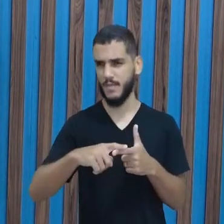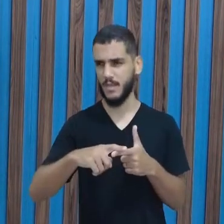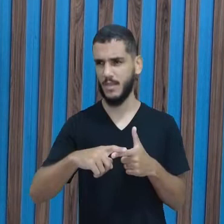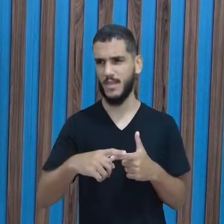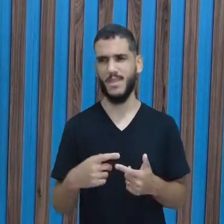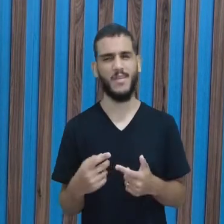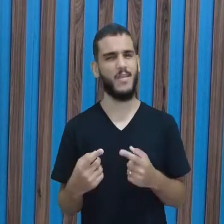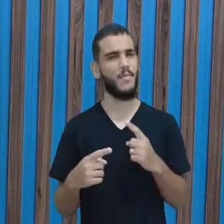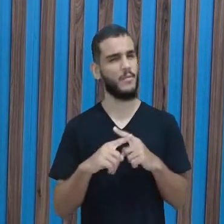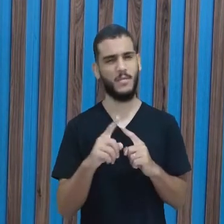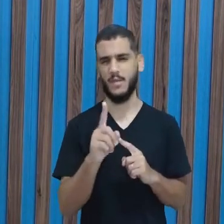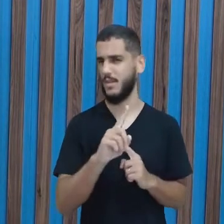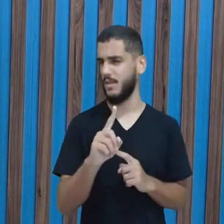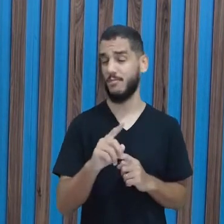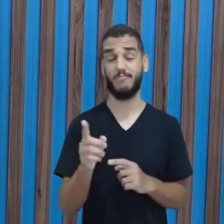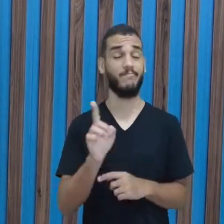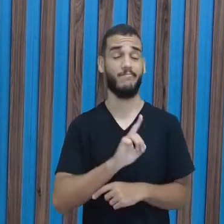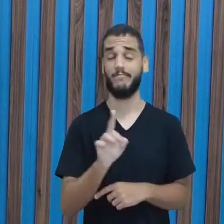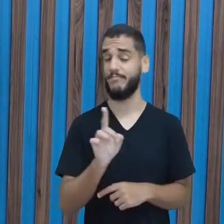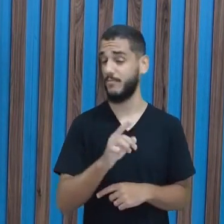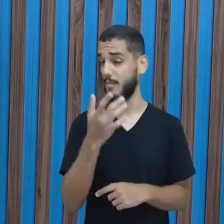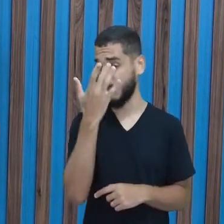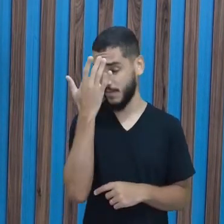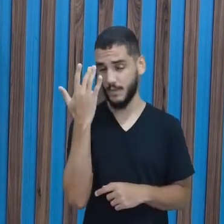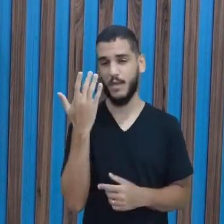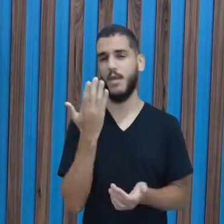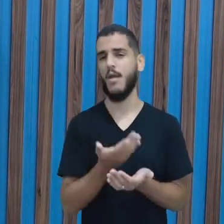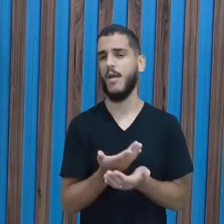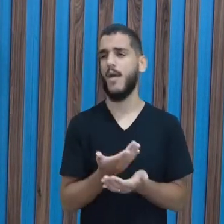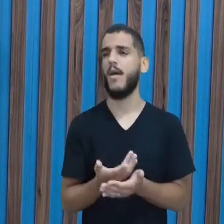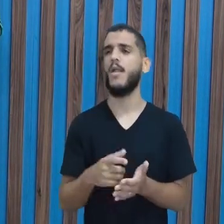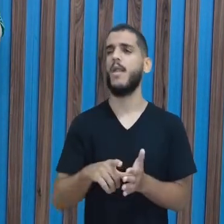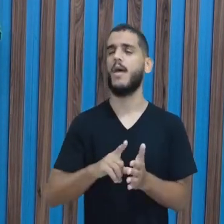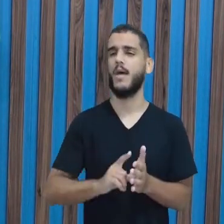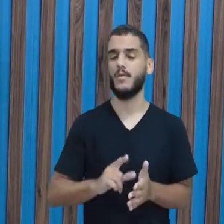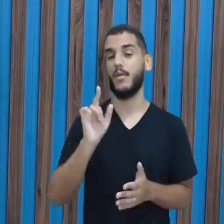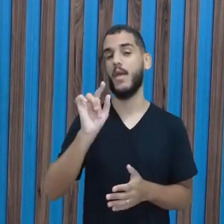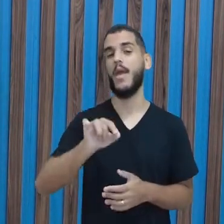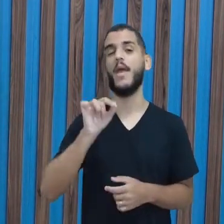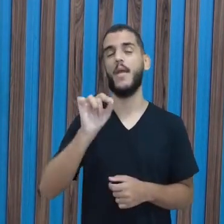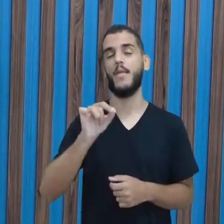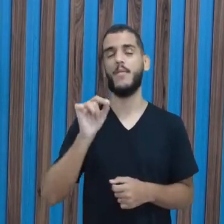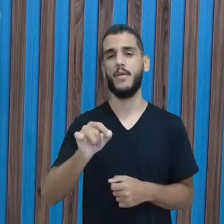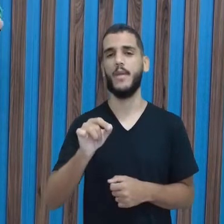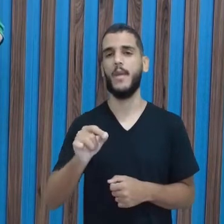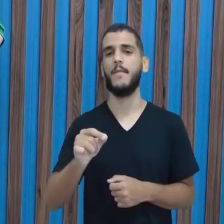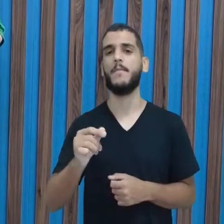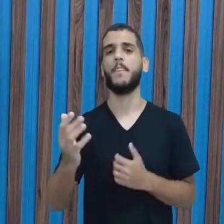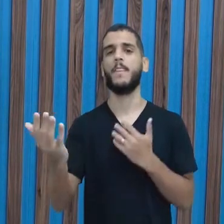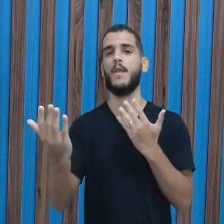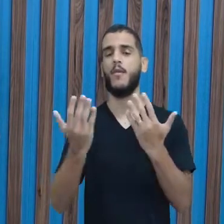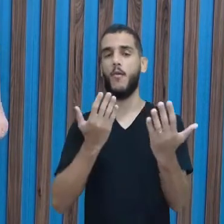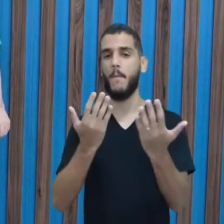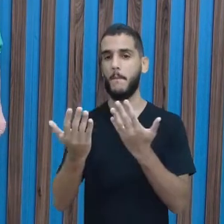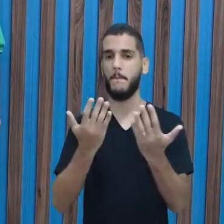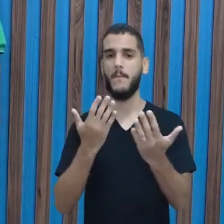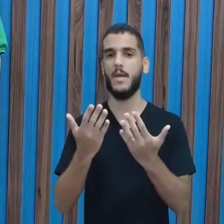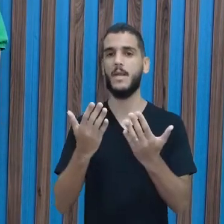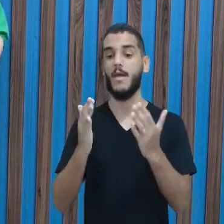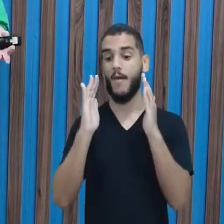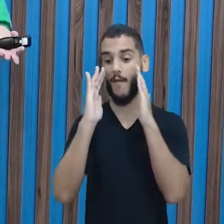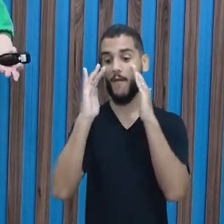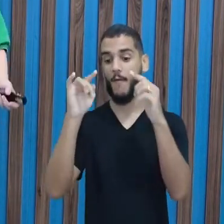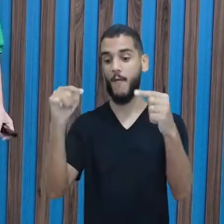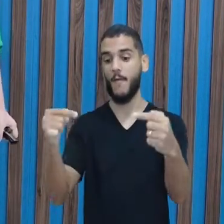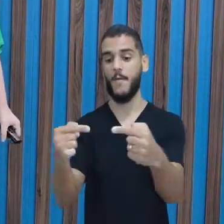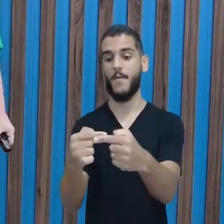não é multiplicar? Não, pessoal. Aquela foi nas aulas anteriores, foi diretamente proporcional. Aqui não é o inverso? Qual